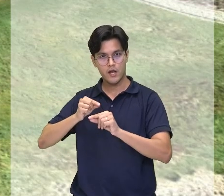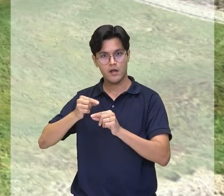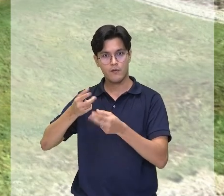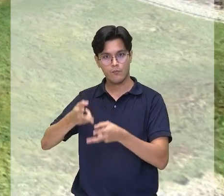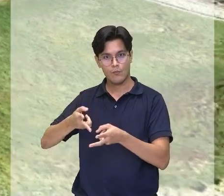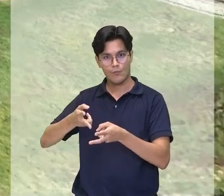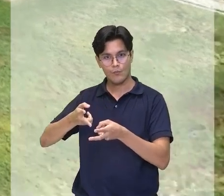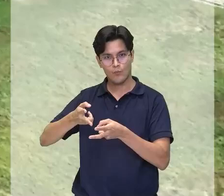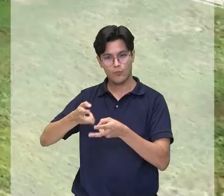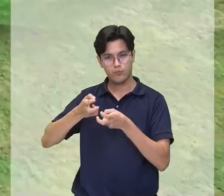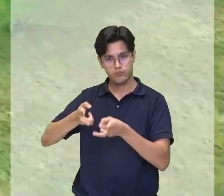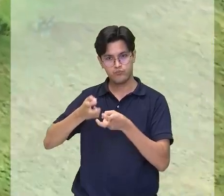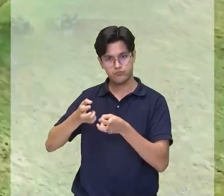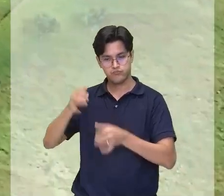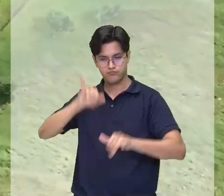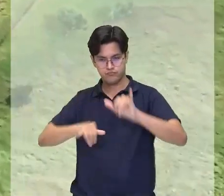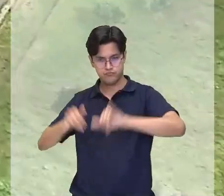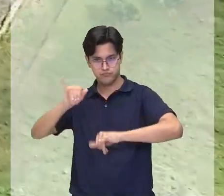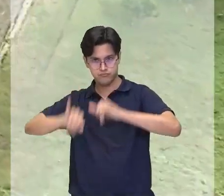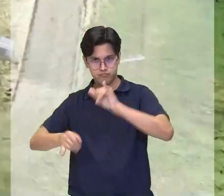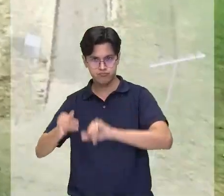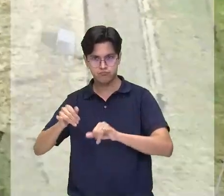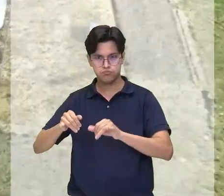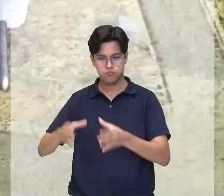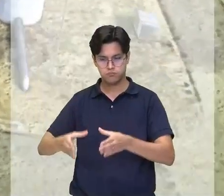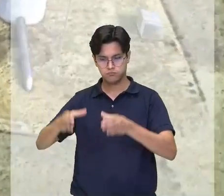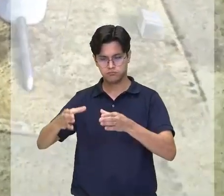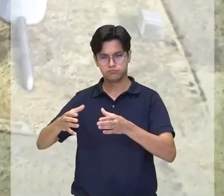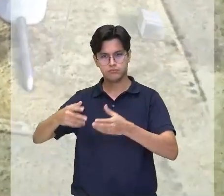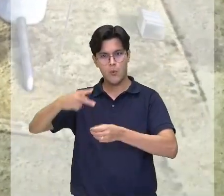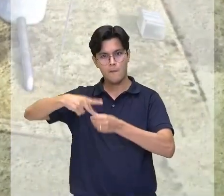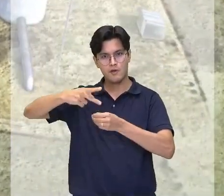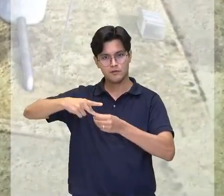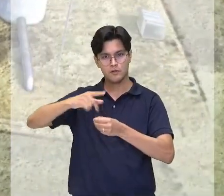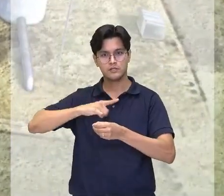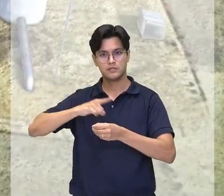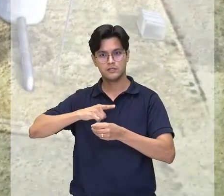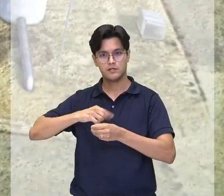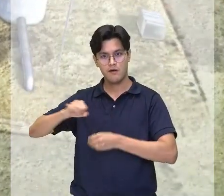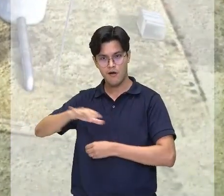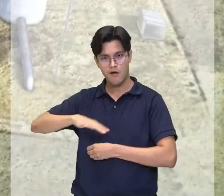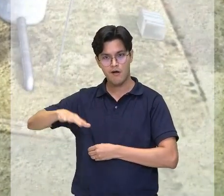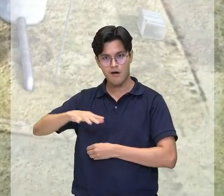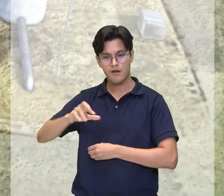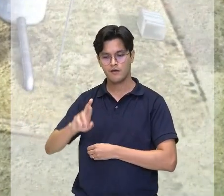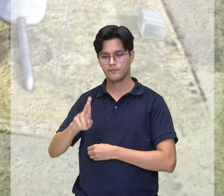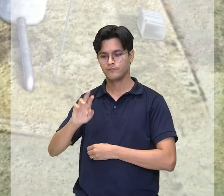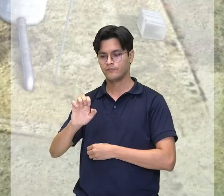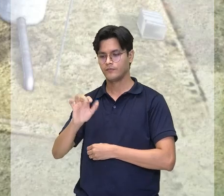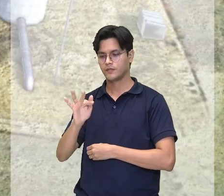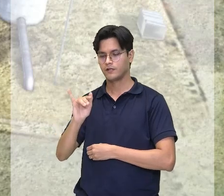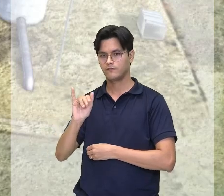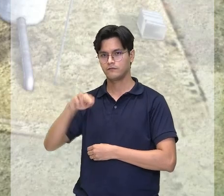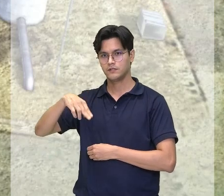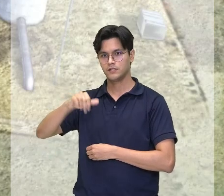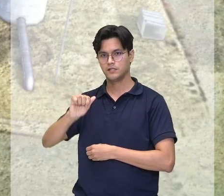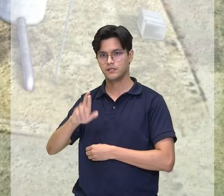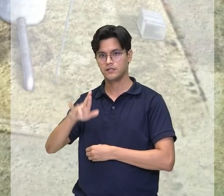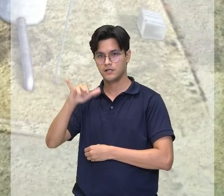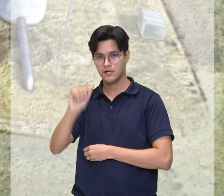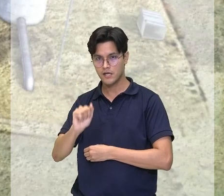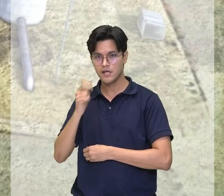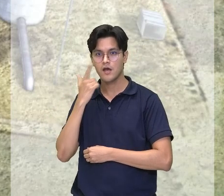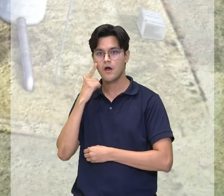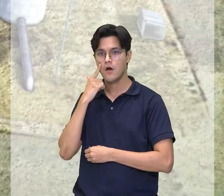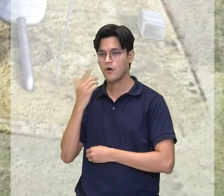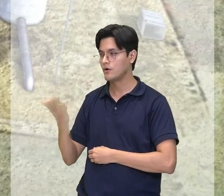para você ver essa parte da refinaria. Que aí, nessa refinaria, você observa aí